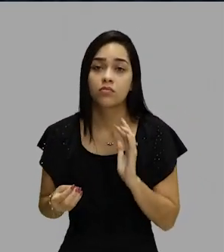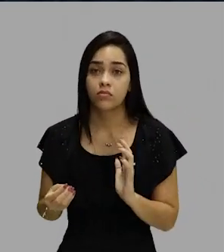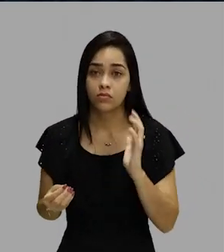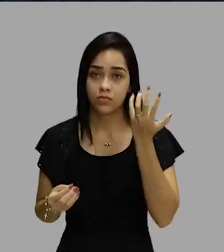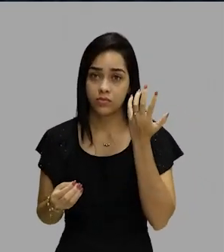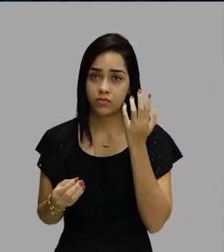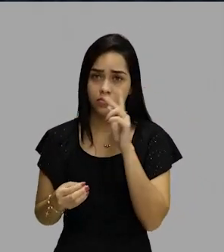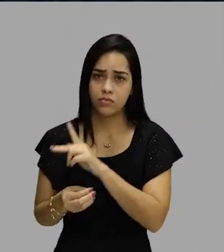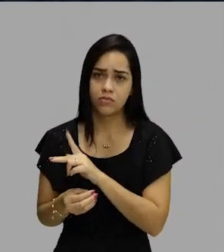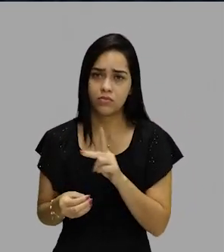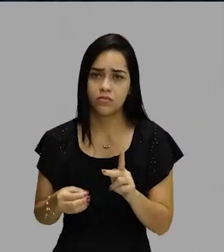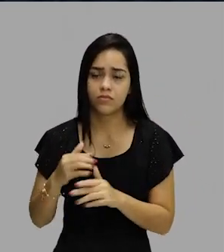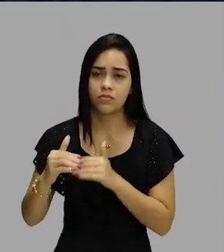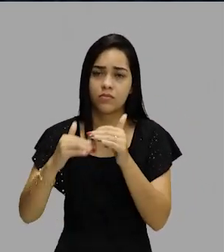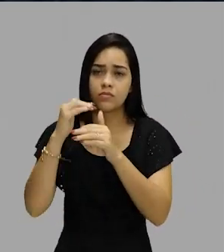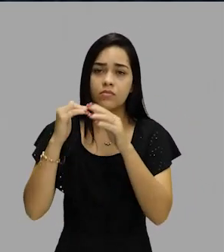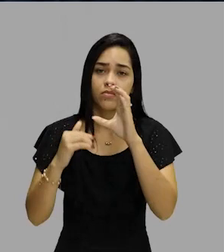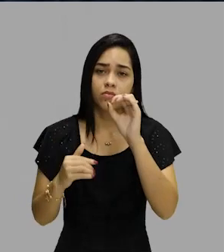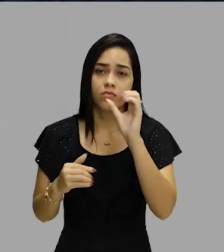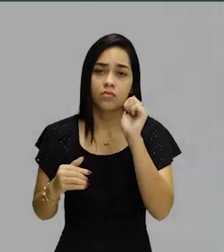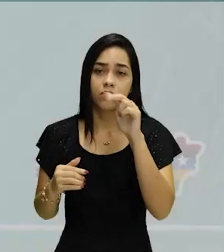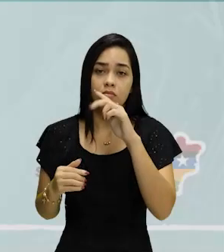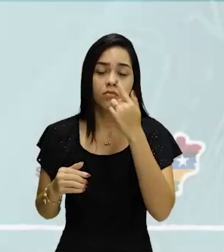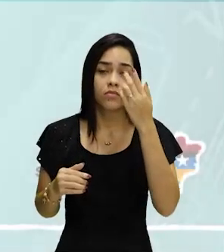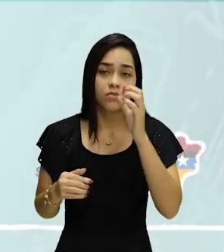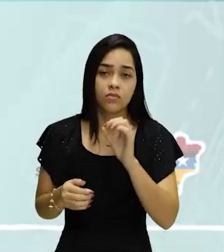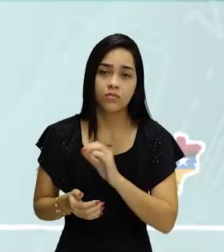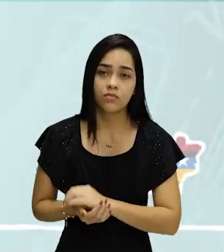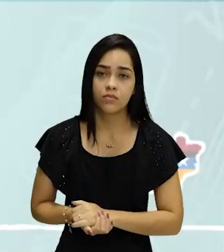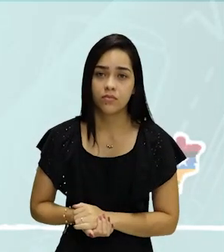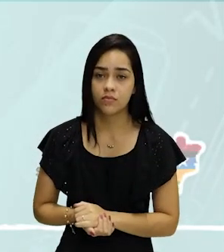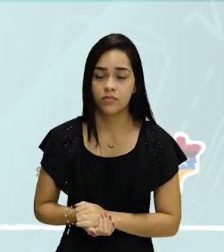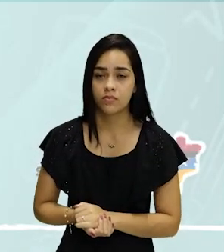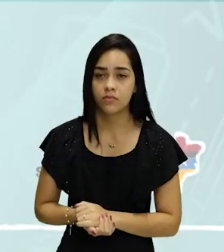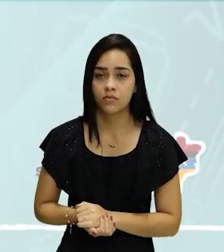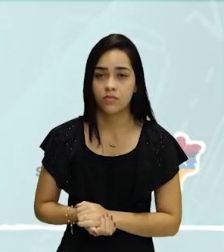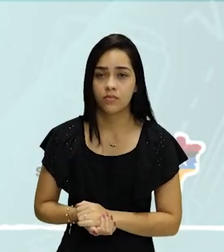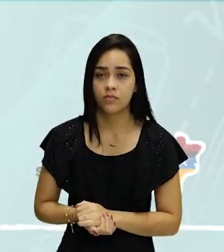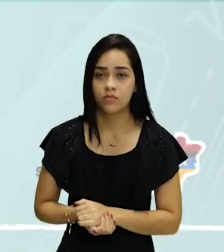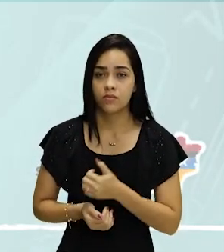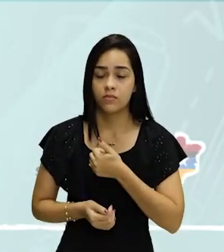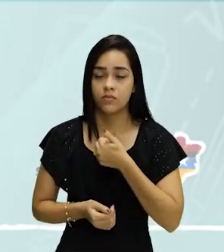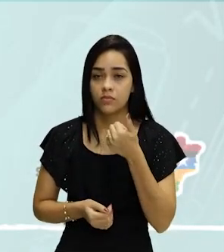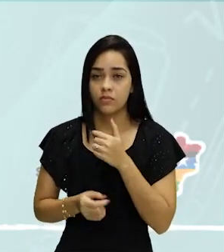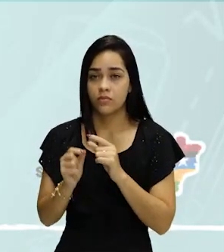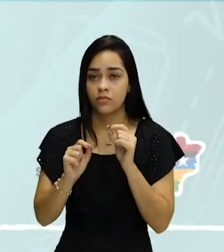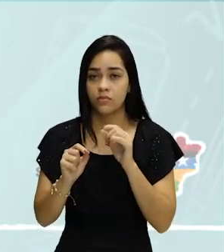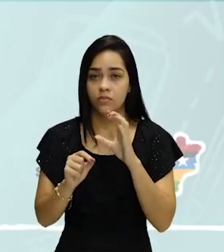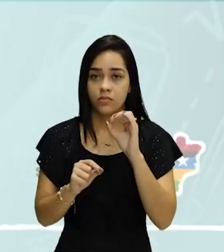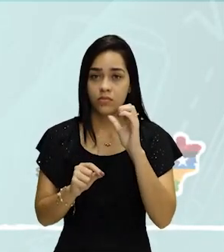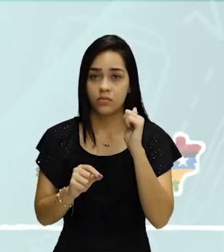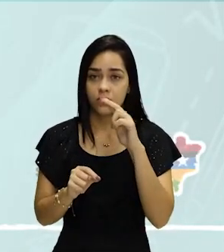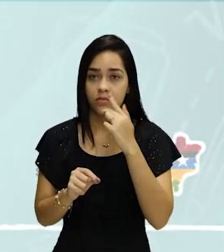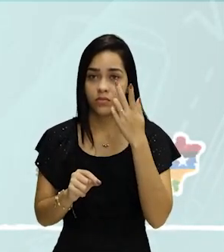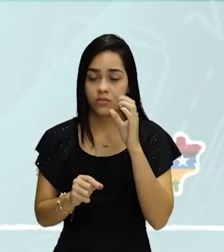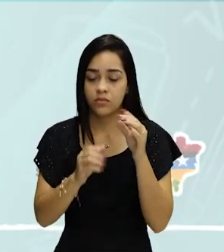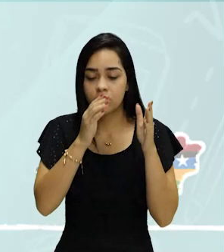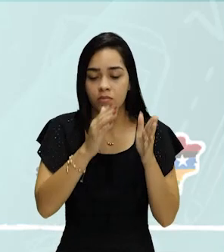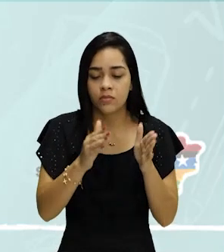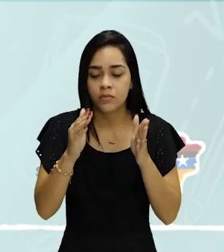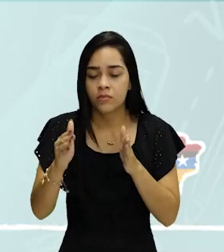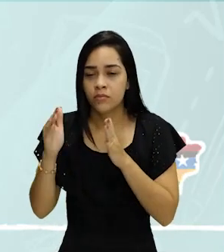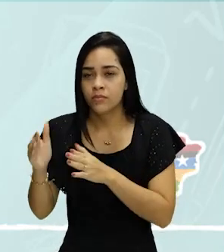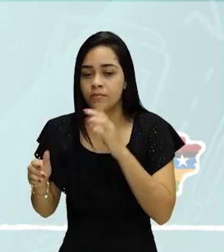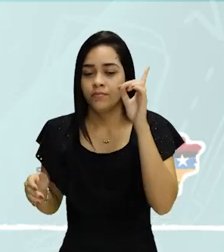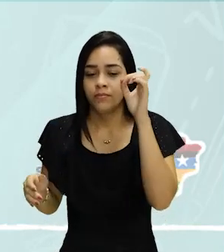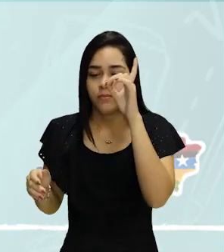funcionar, professor, no processo de coagulação? Bem, primeira coisa, a coagulação sanguínea é uma sequência